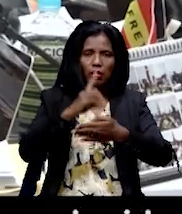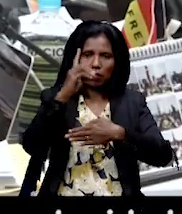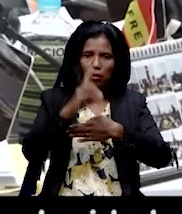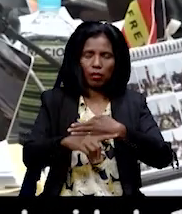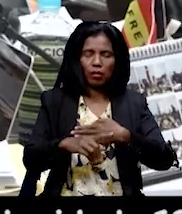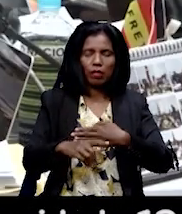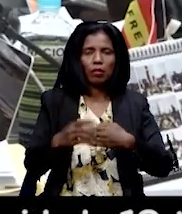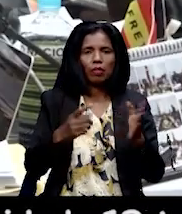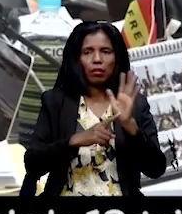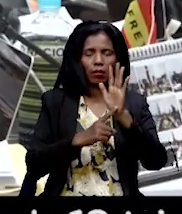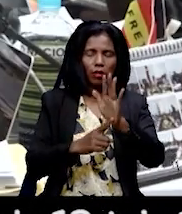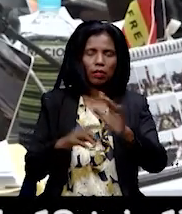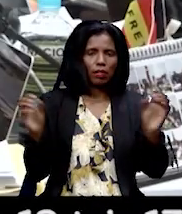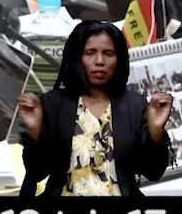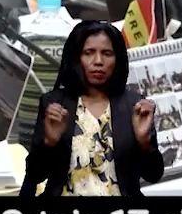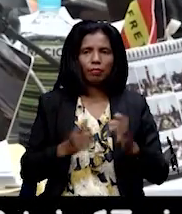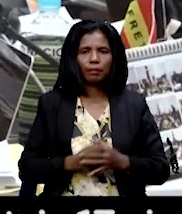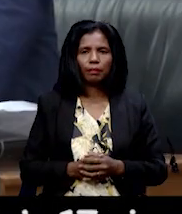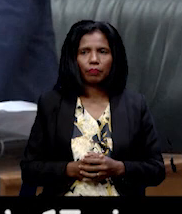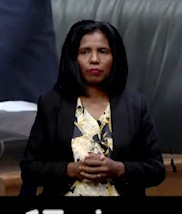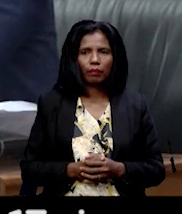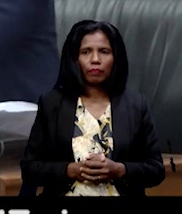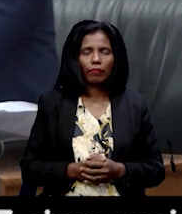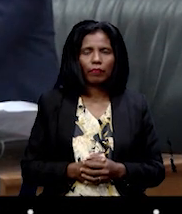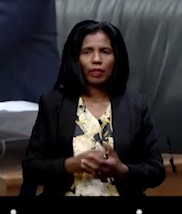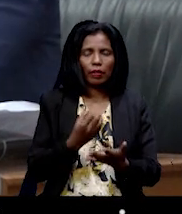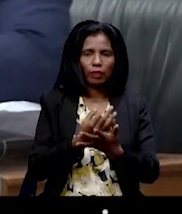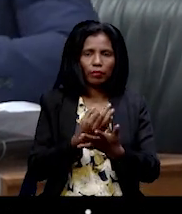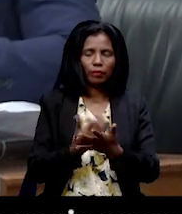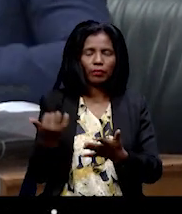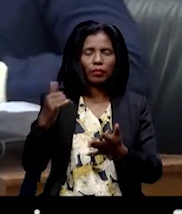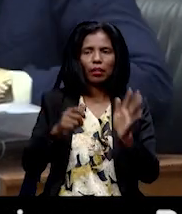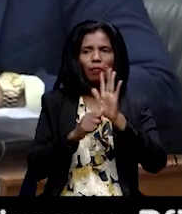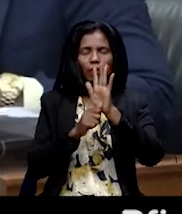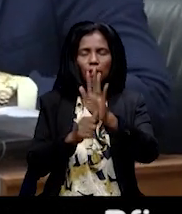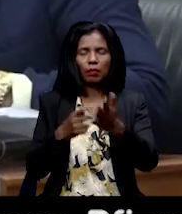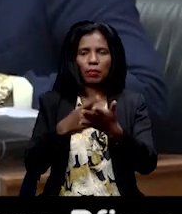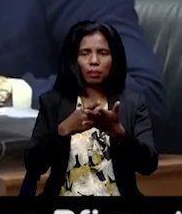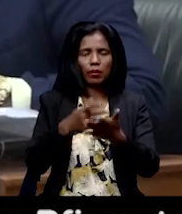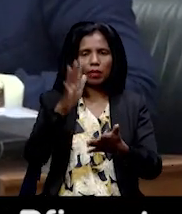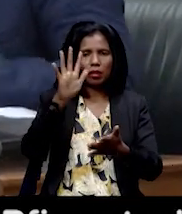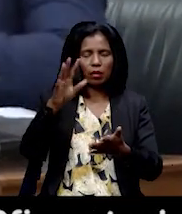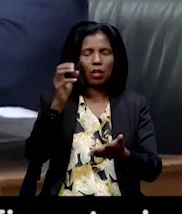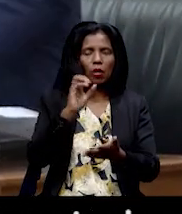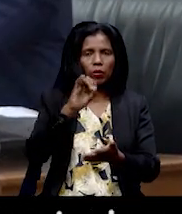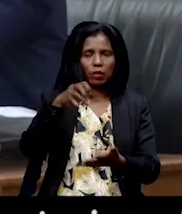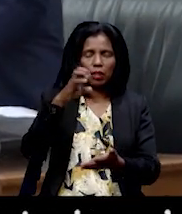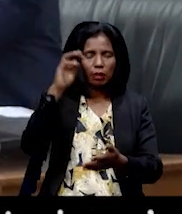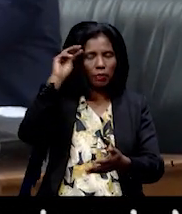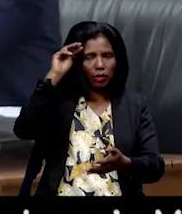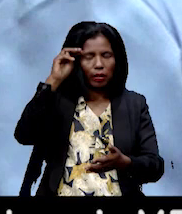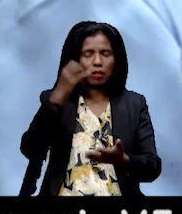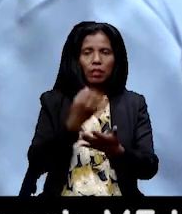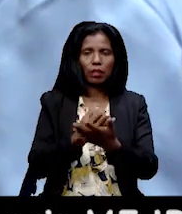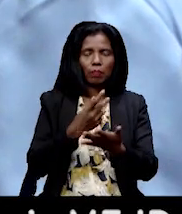no transferência pública la IHA. Além de proponente Sira Mos apresenta proposta Lima para orçamento Ministério Interior na proposta